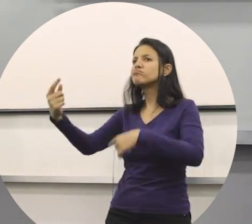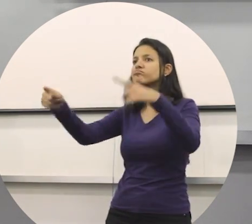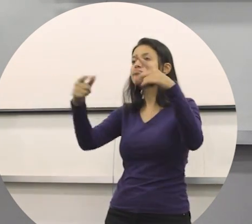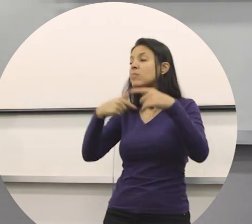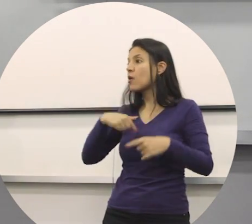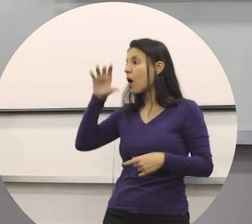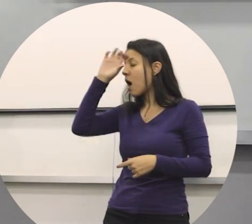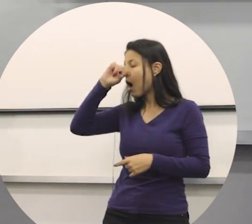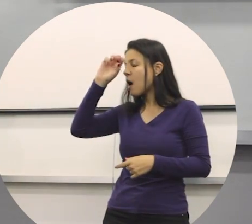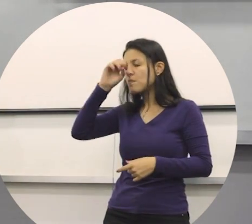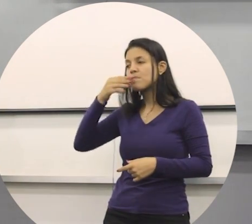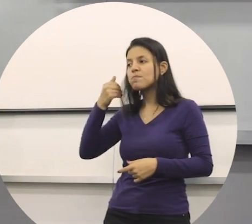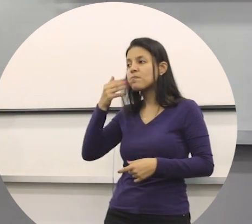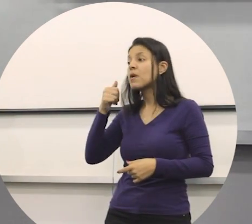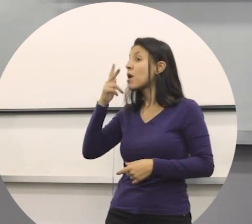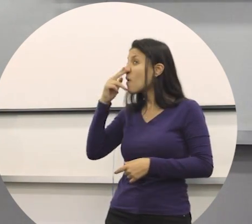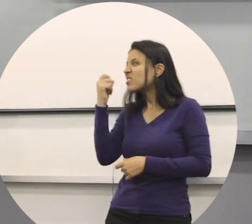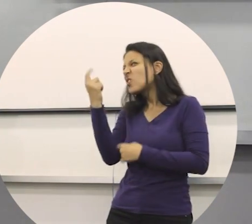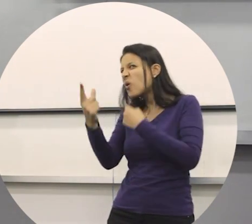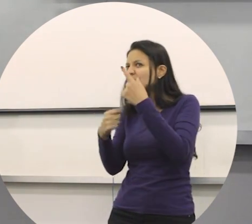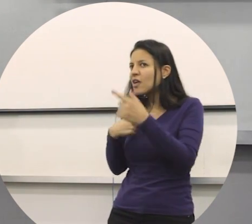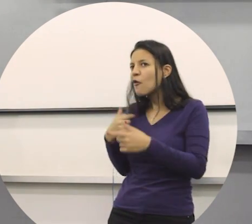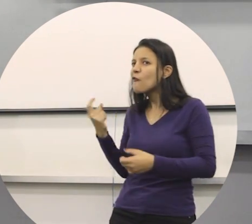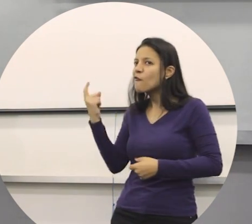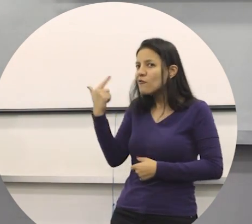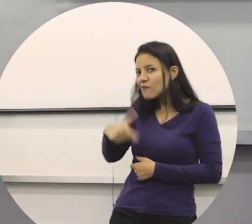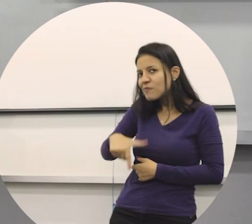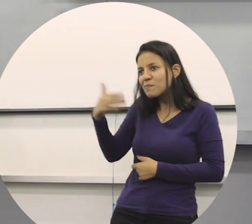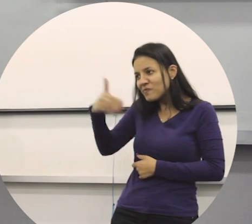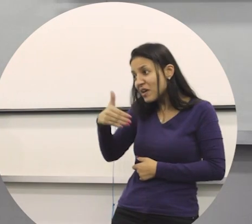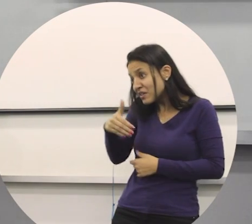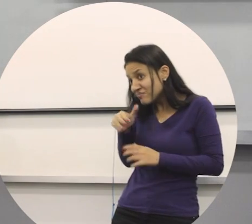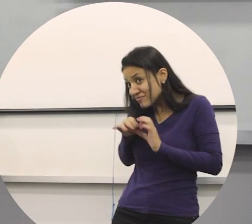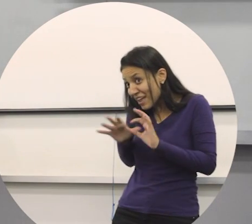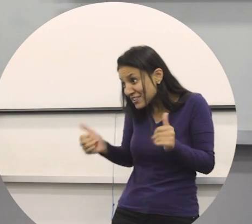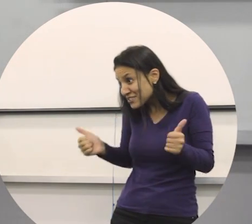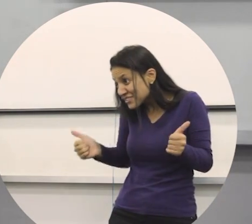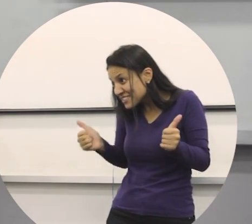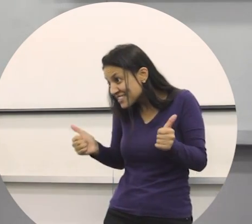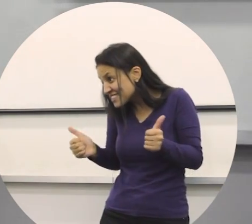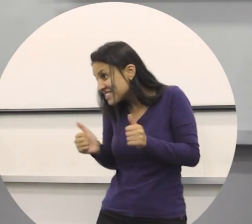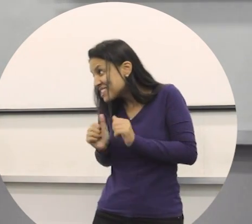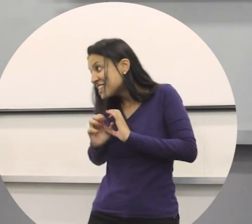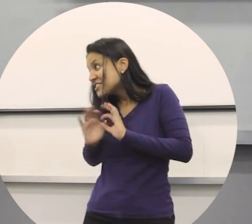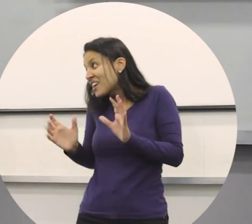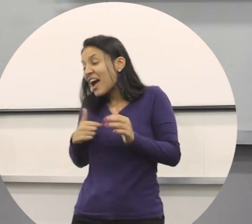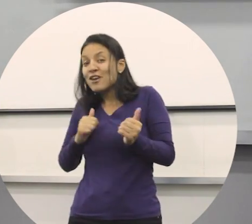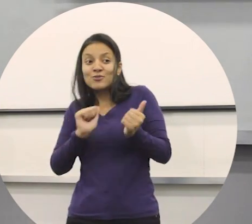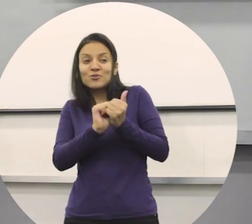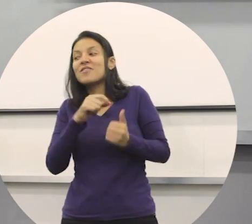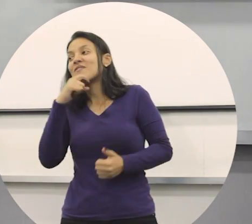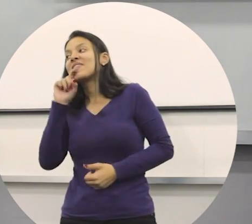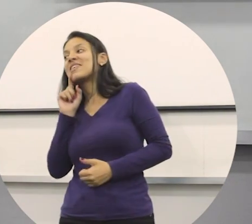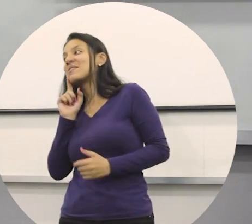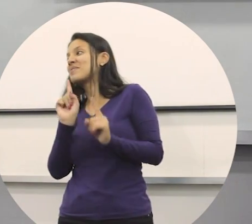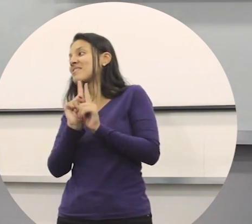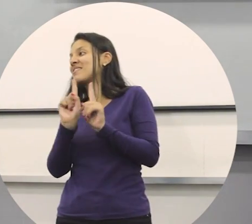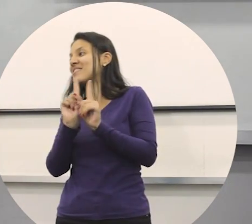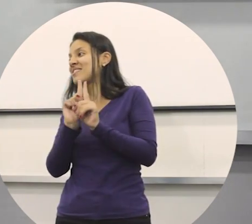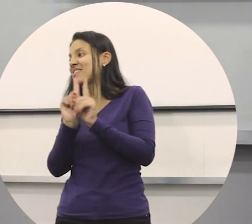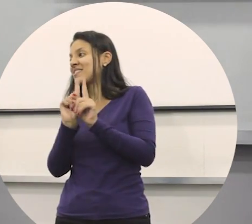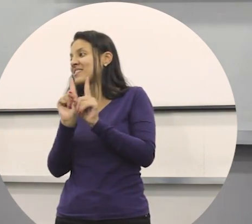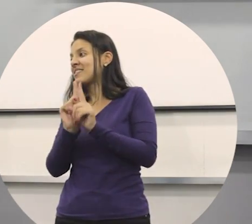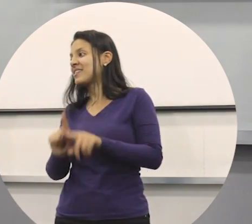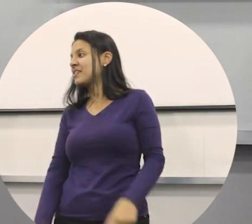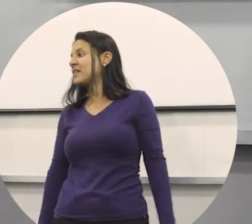né? E eu acho que de vez em quando eu vou voltar, se vocês me deixarem. Nossa, eu vou ficar mais perto do Felipe esse ano aprendendo com ele. Então,